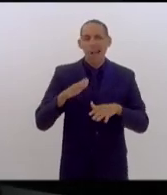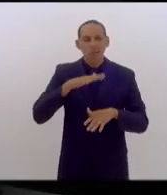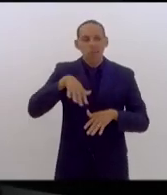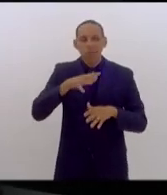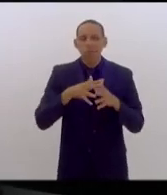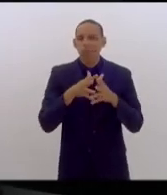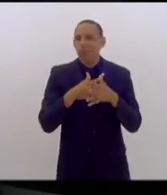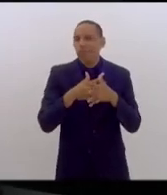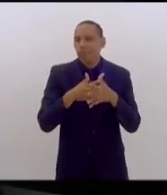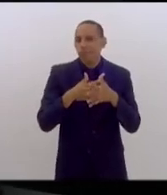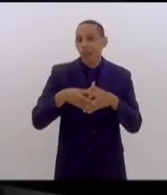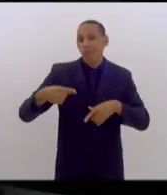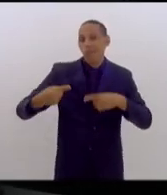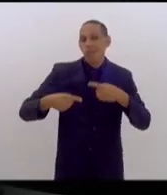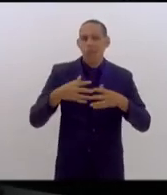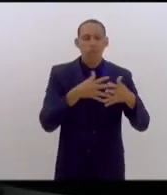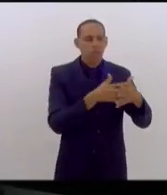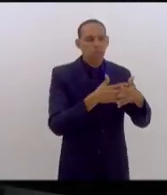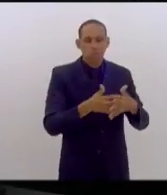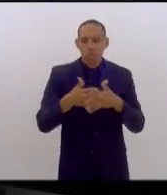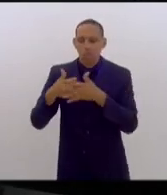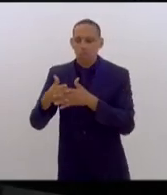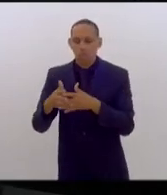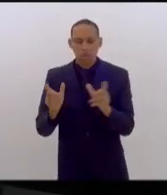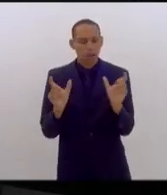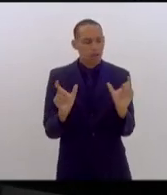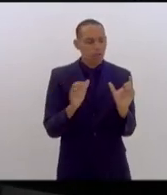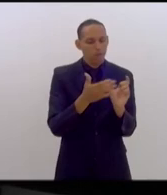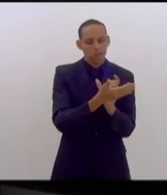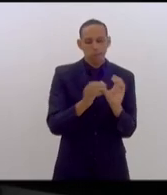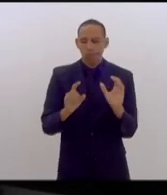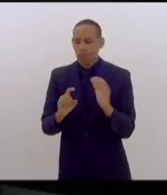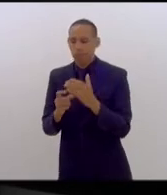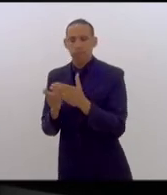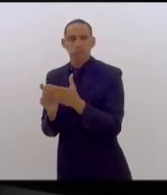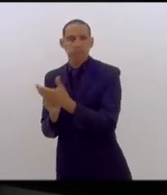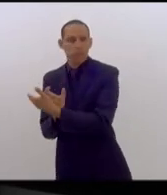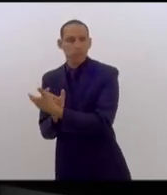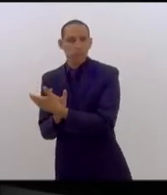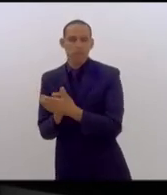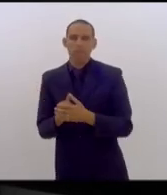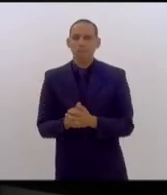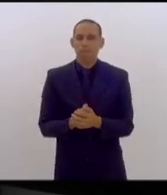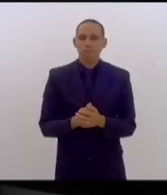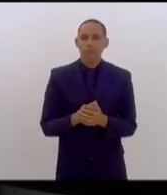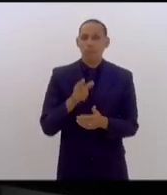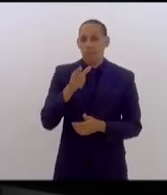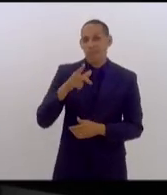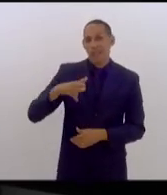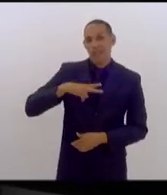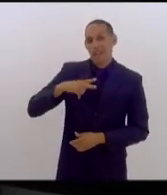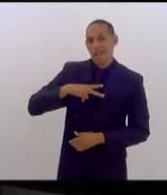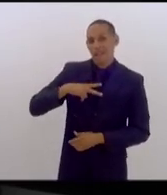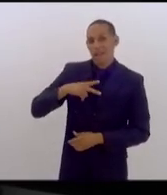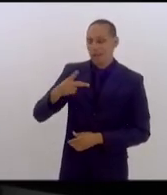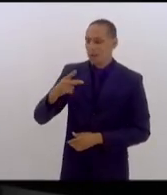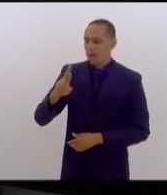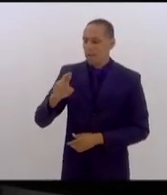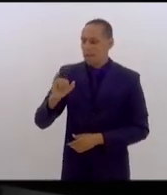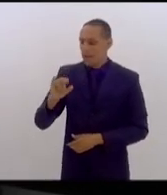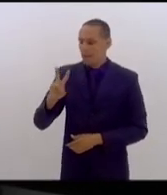criado pelos políticos em relação essas duas questões você privatiza